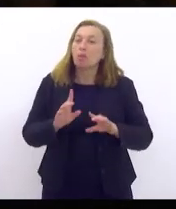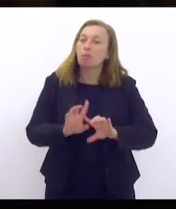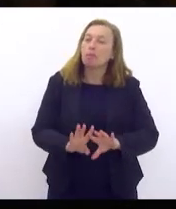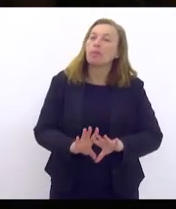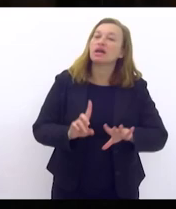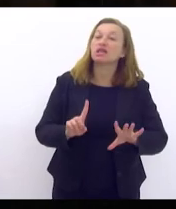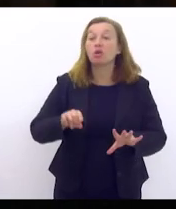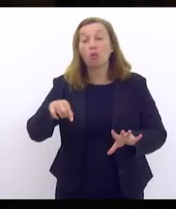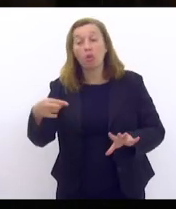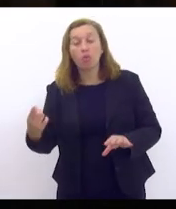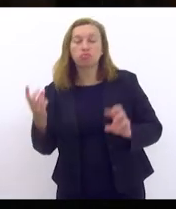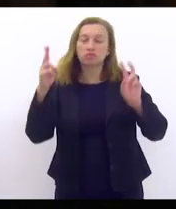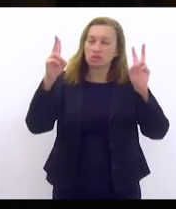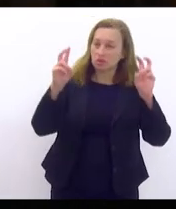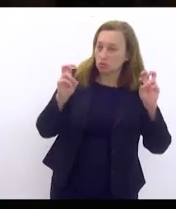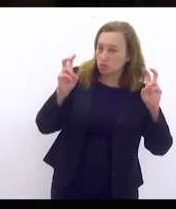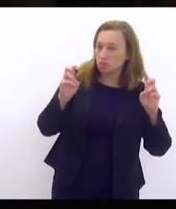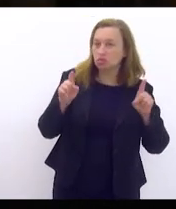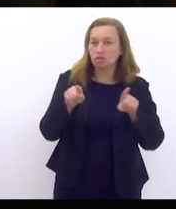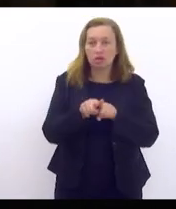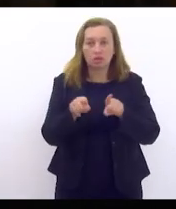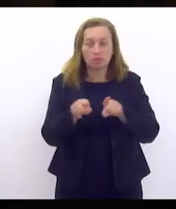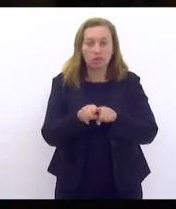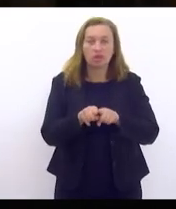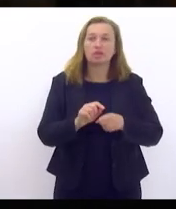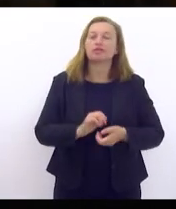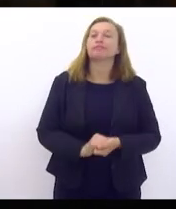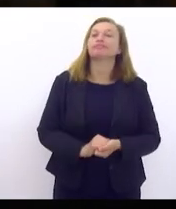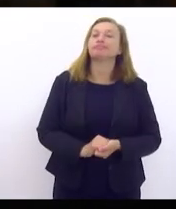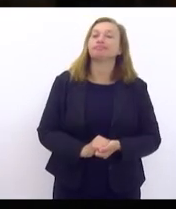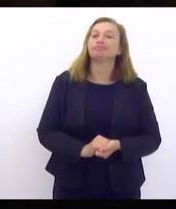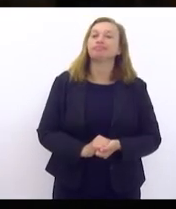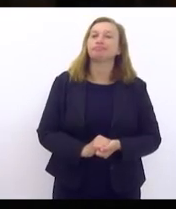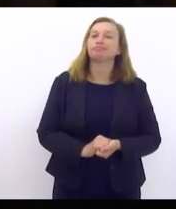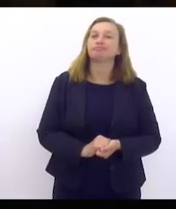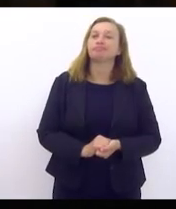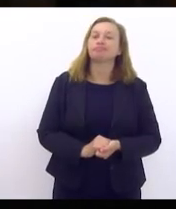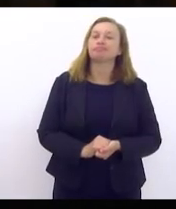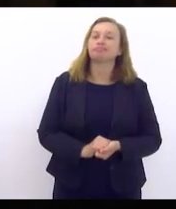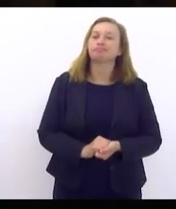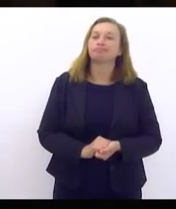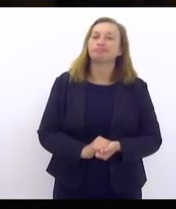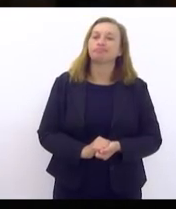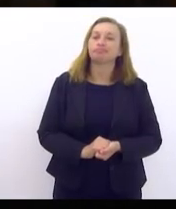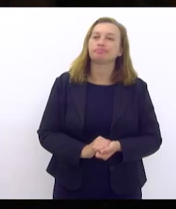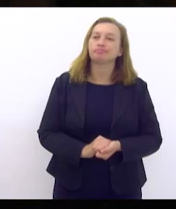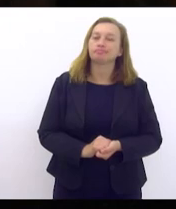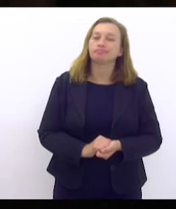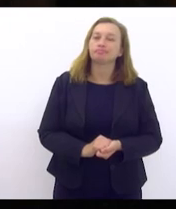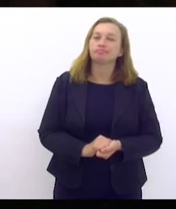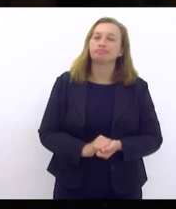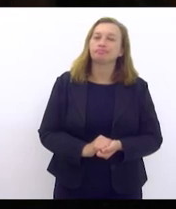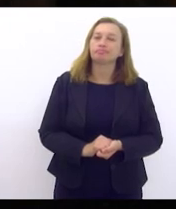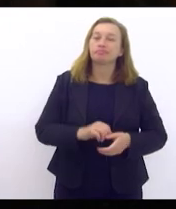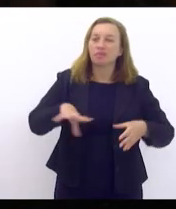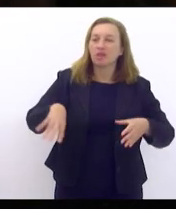tem outras questões embutidas no IPVA